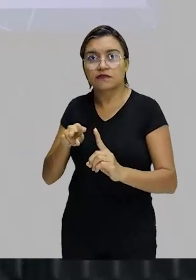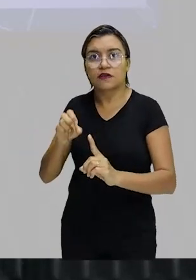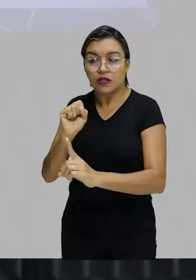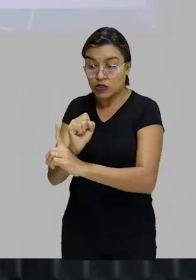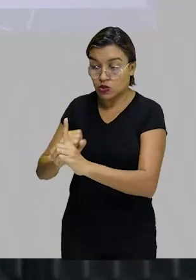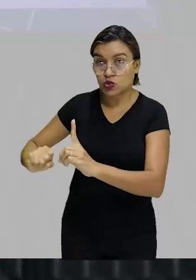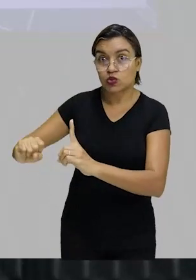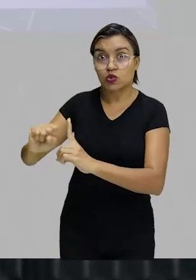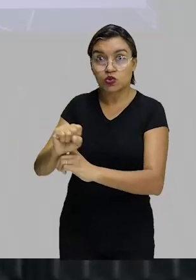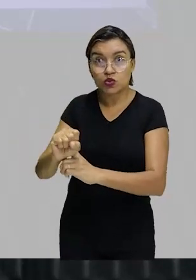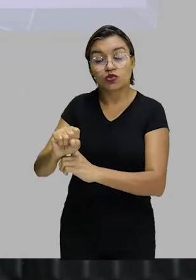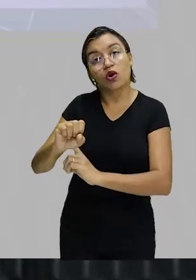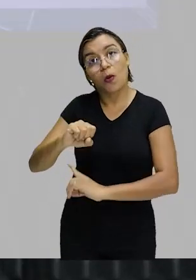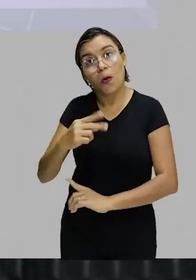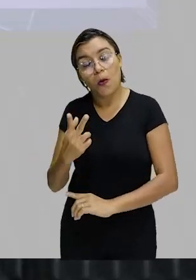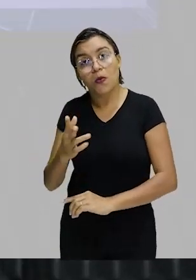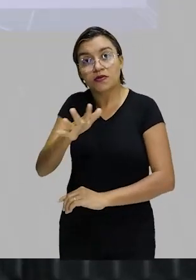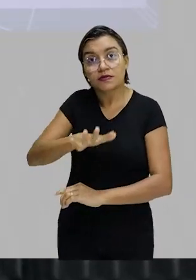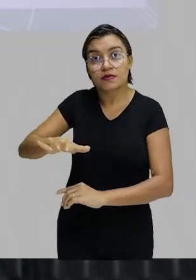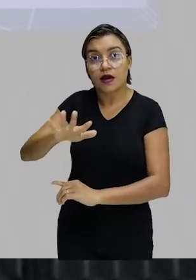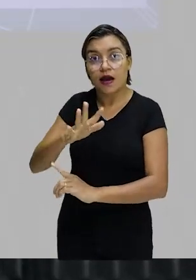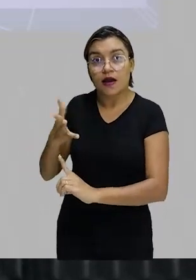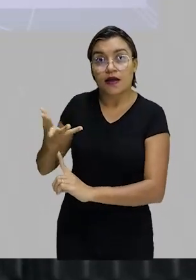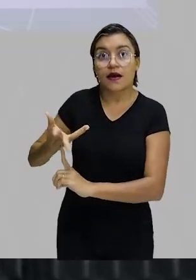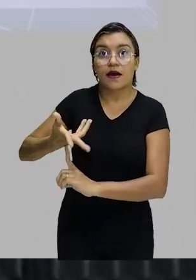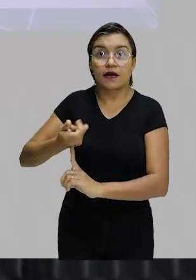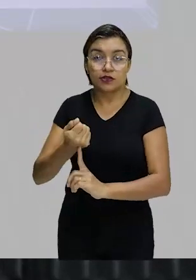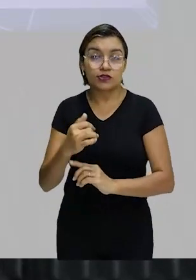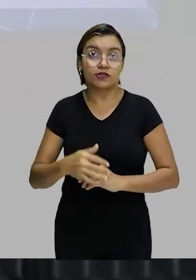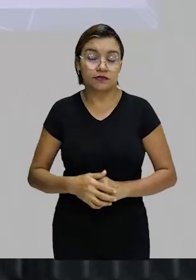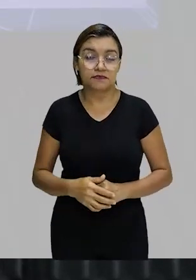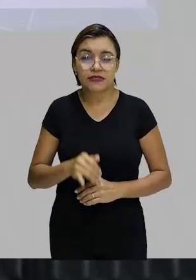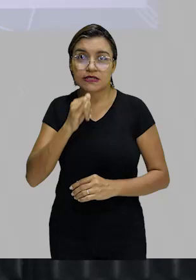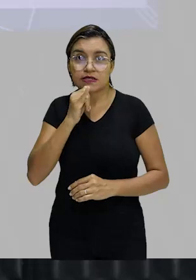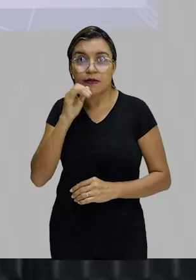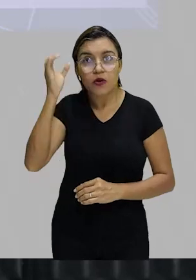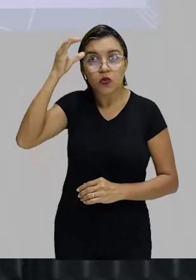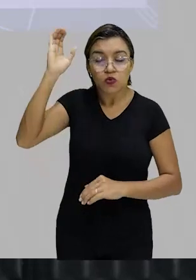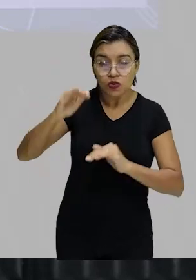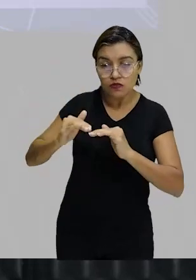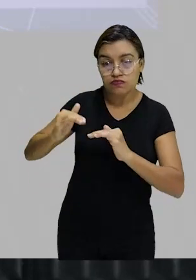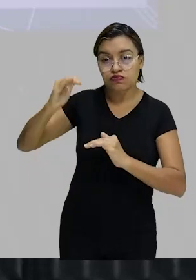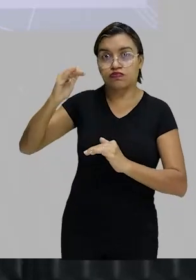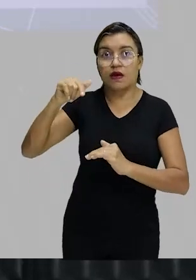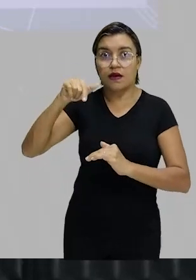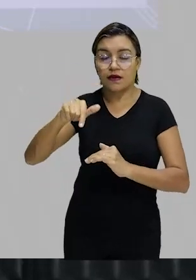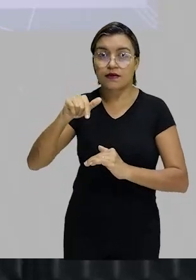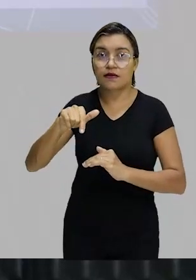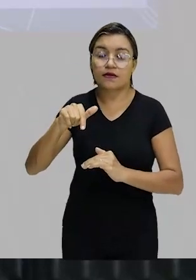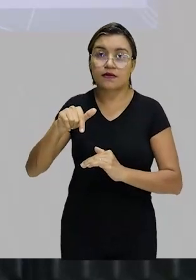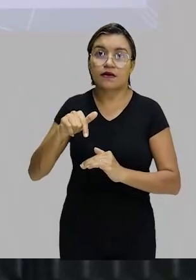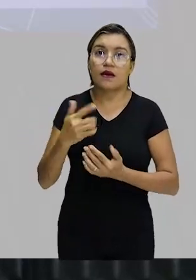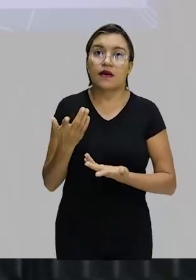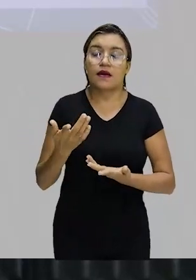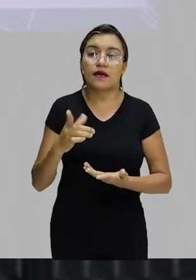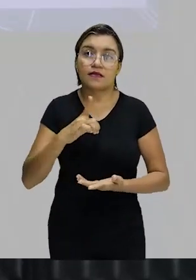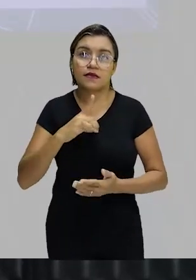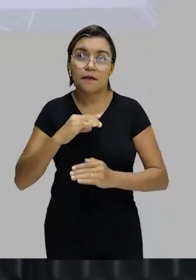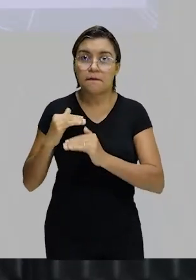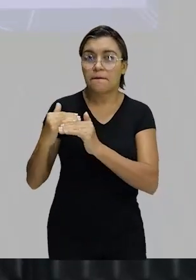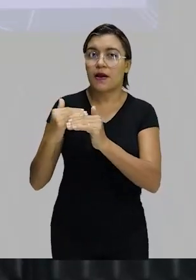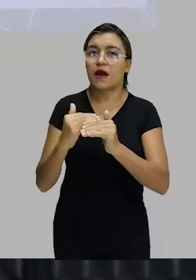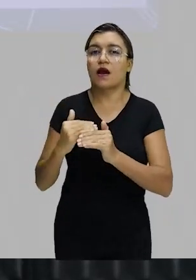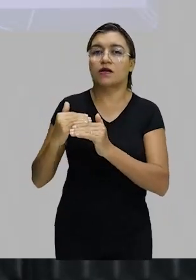na perspectiva artística, tá? Então, alta cultura é aquela cultura que tem um requinte maior, a questão que segue certos